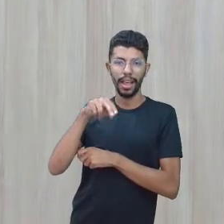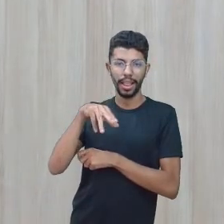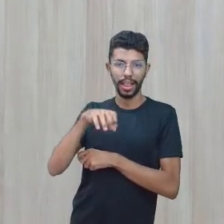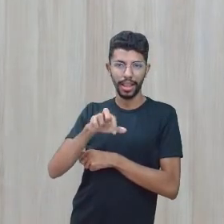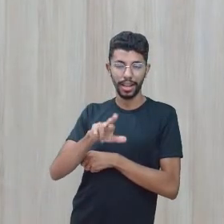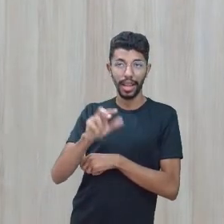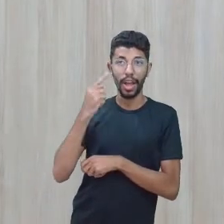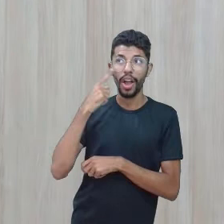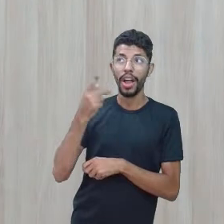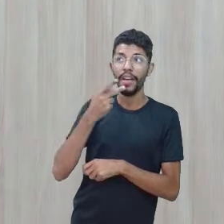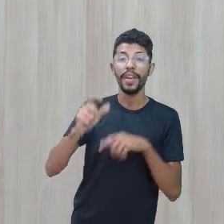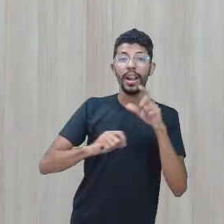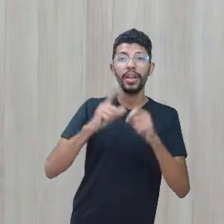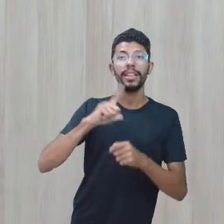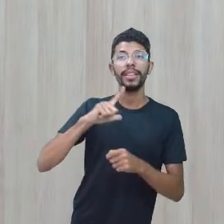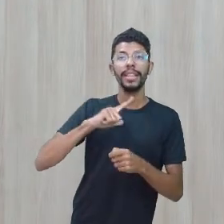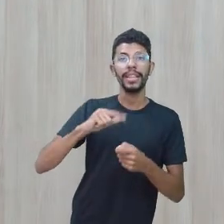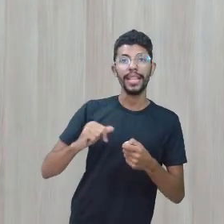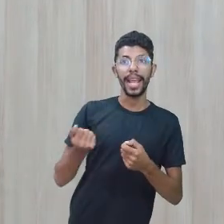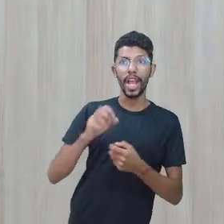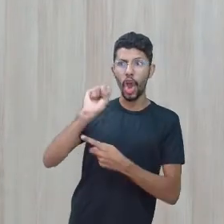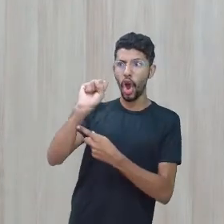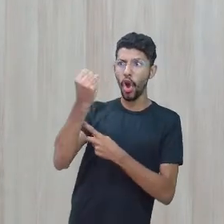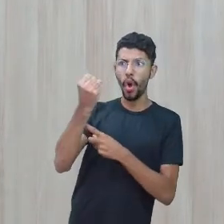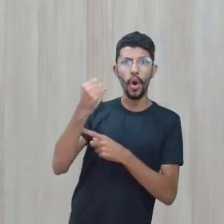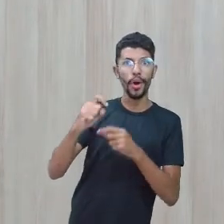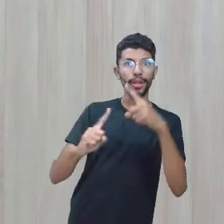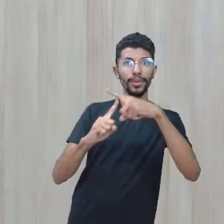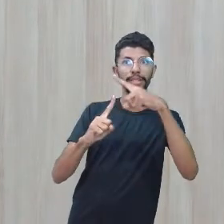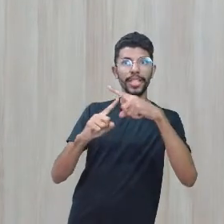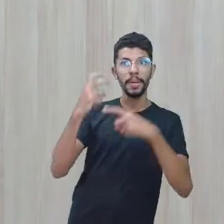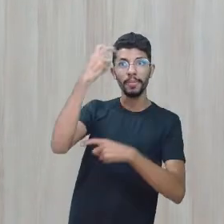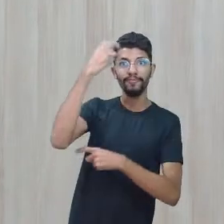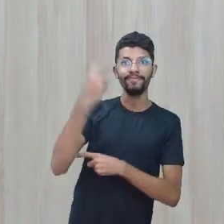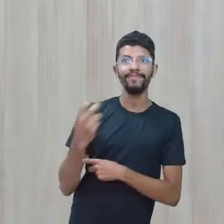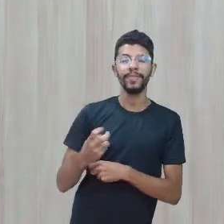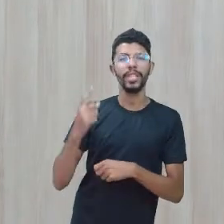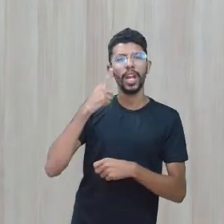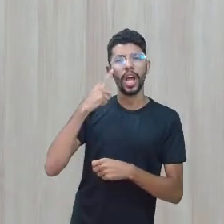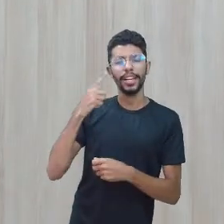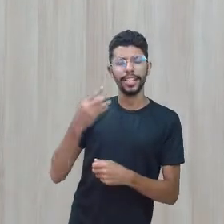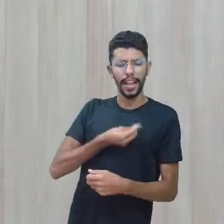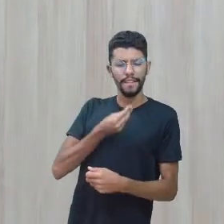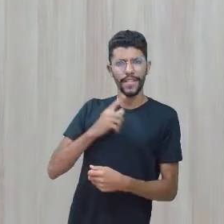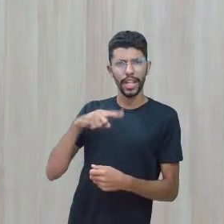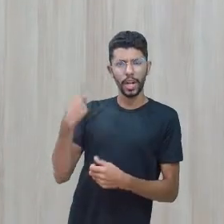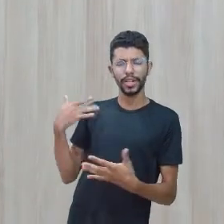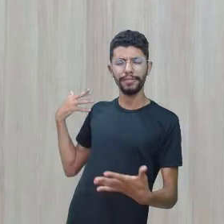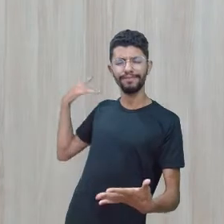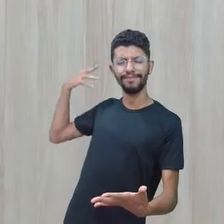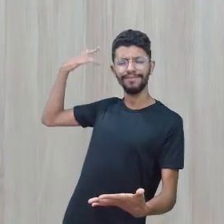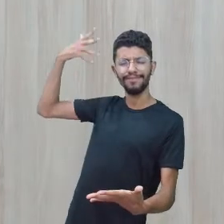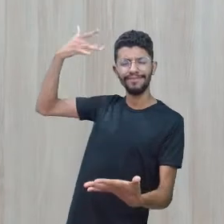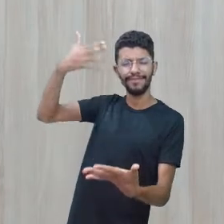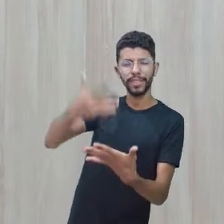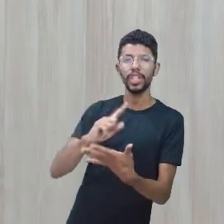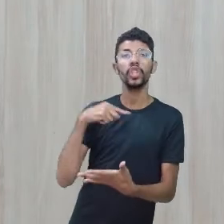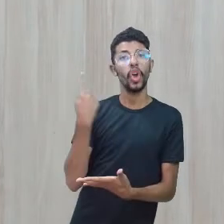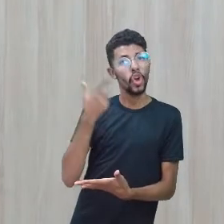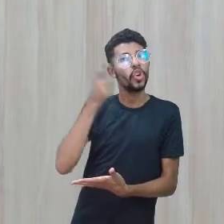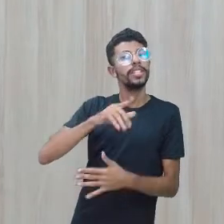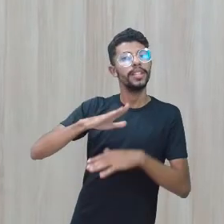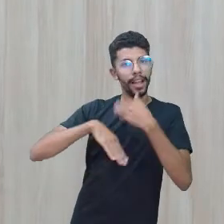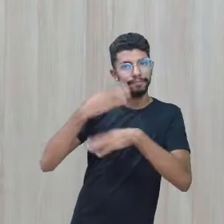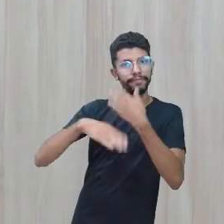existem 8 tipos de inteligência e que ao longo da nossa vida nós podemos